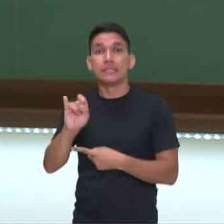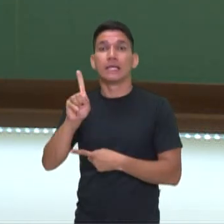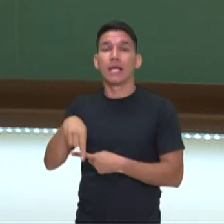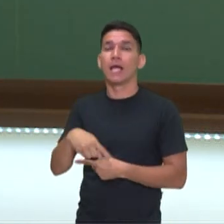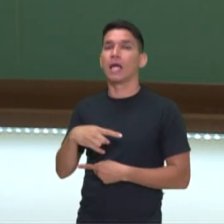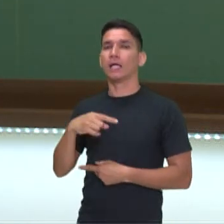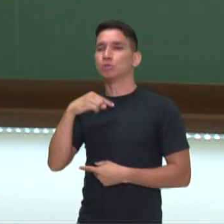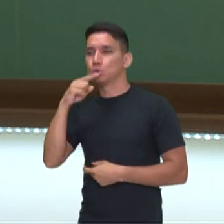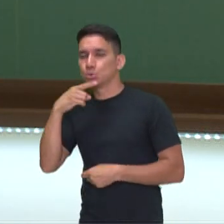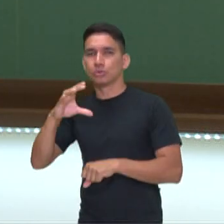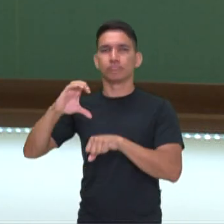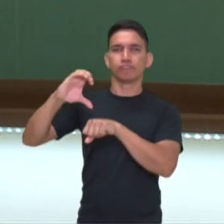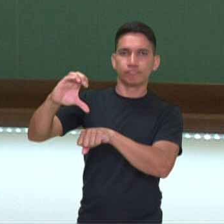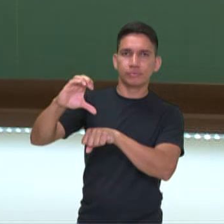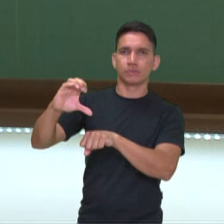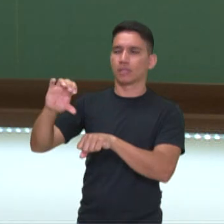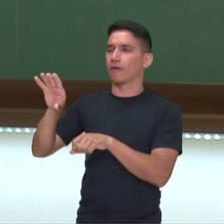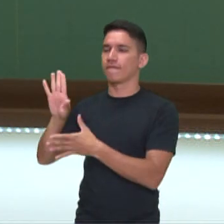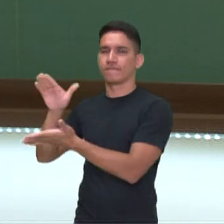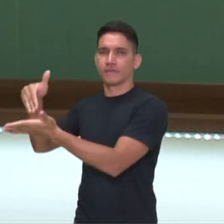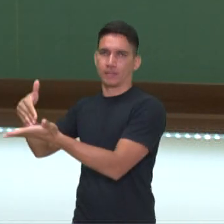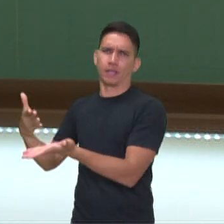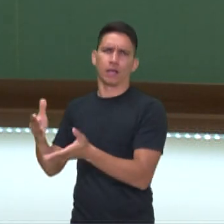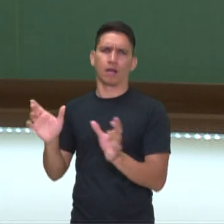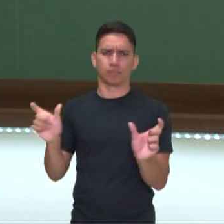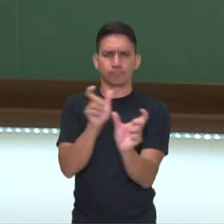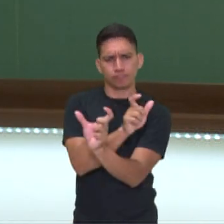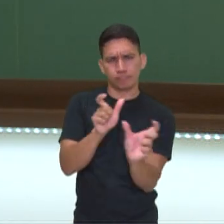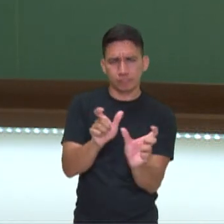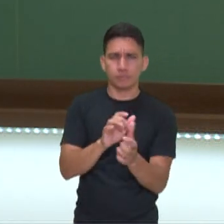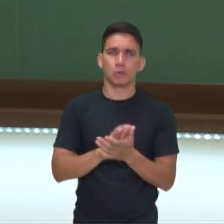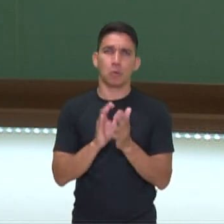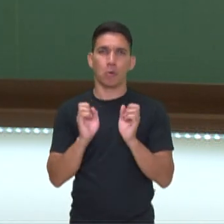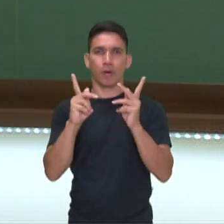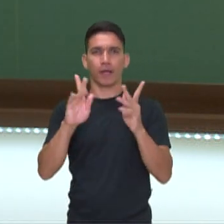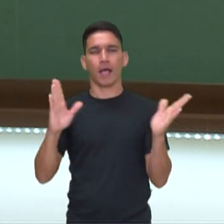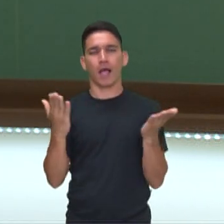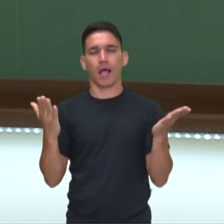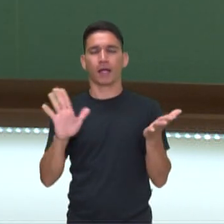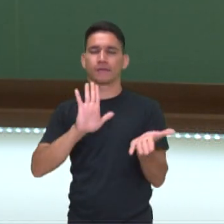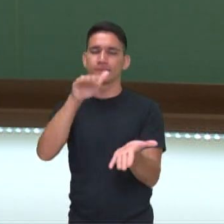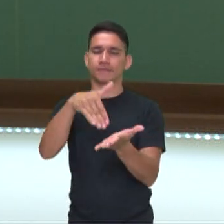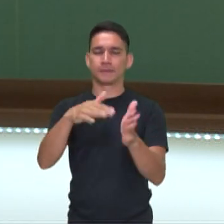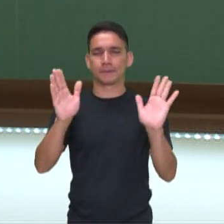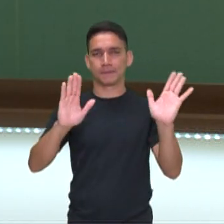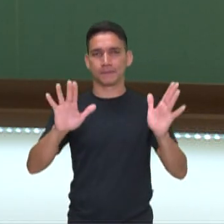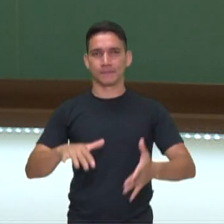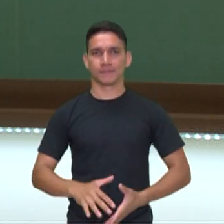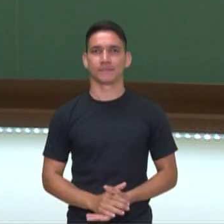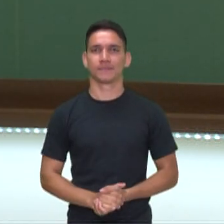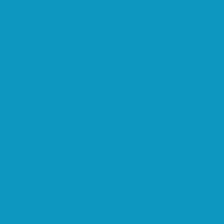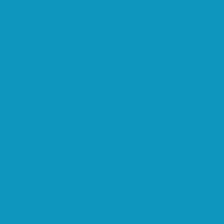interrogativa, lembra de colocar o ponto de interrogação. Ok? Ficamos por aqui and see ya!